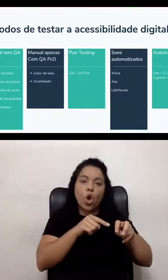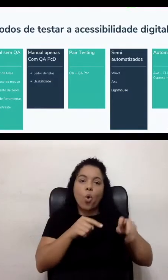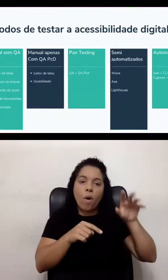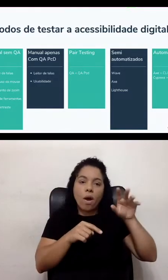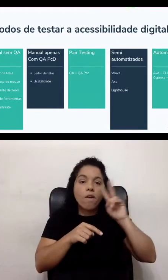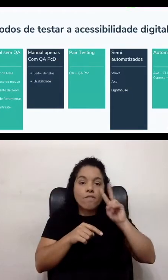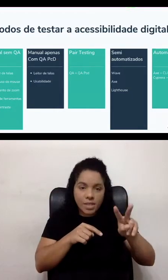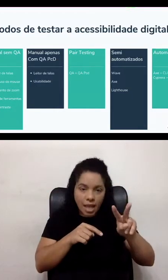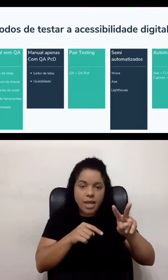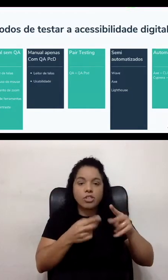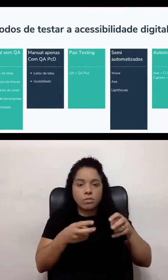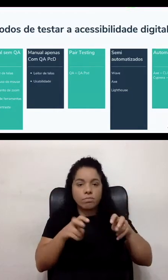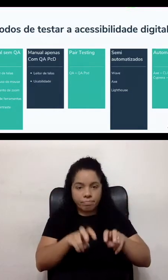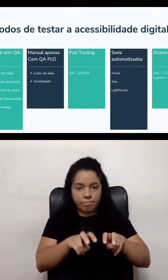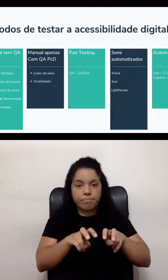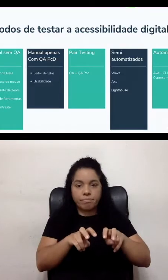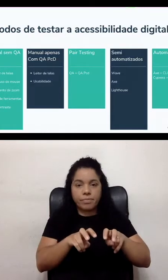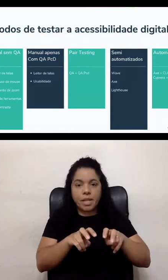par que é um PCD